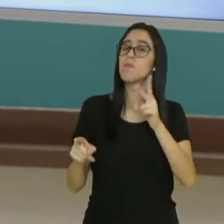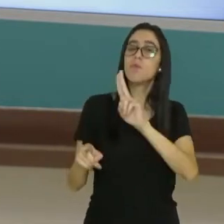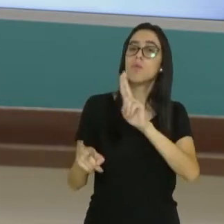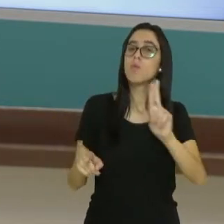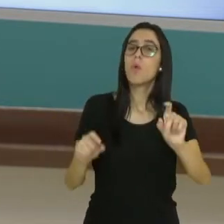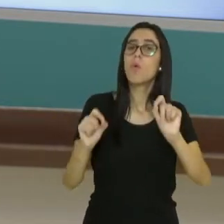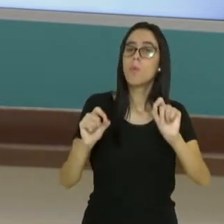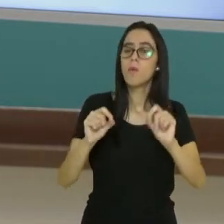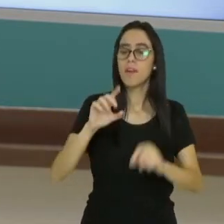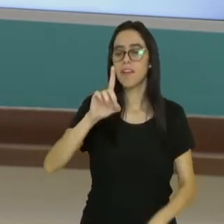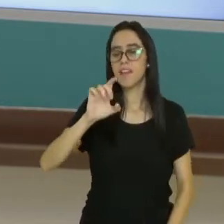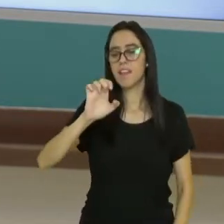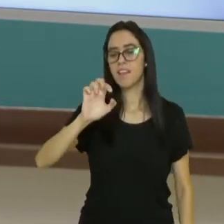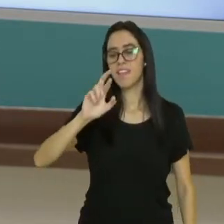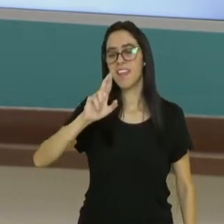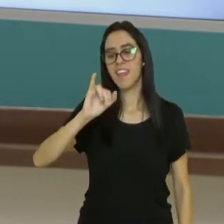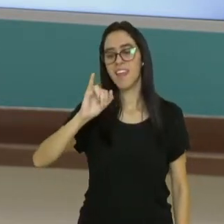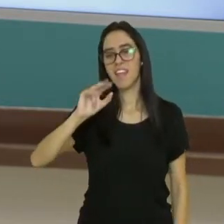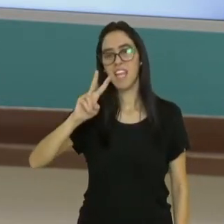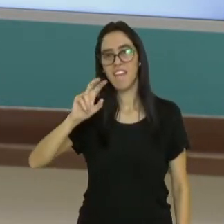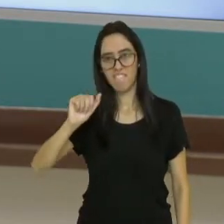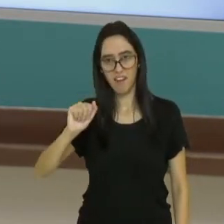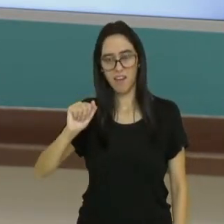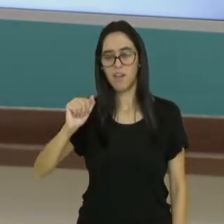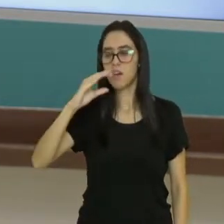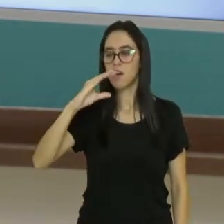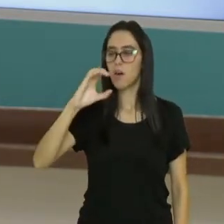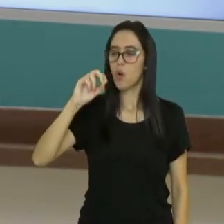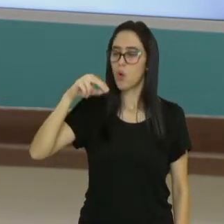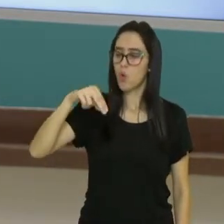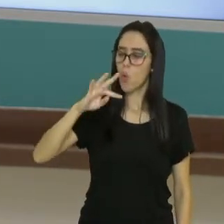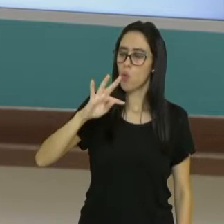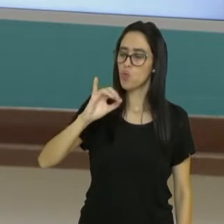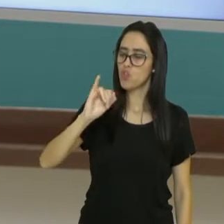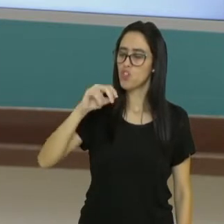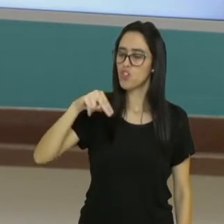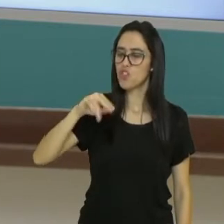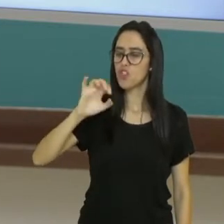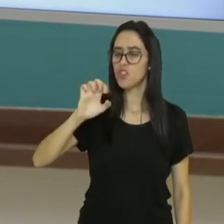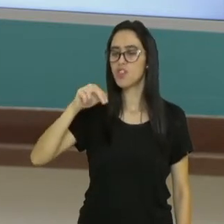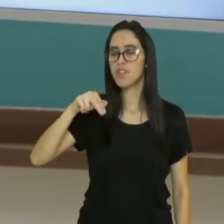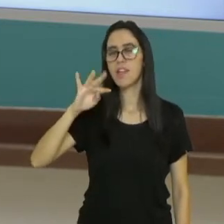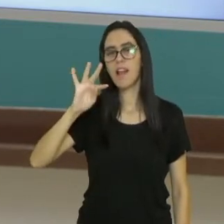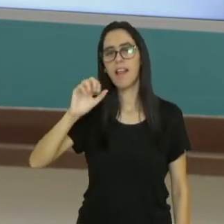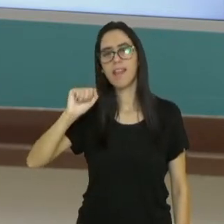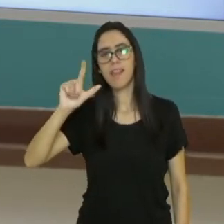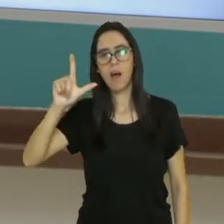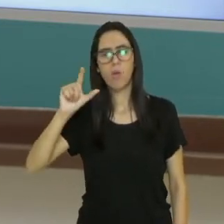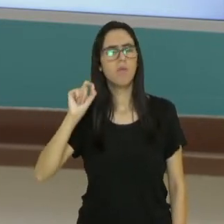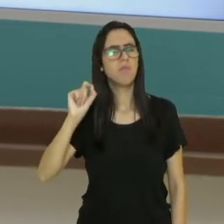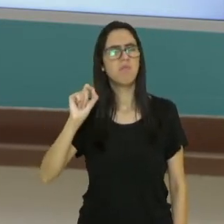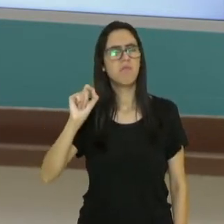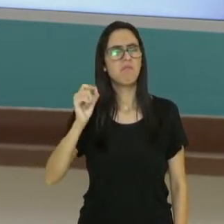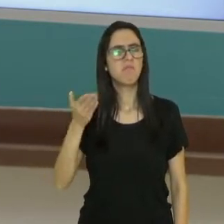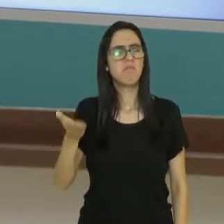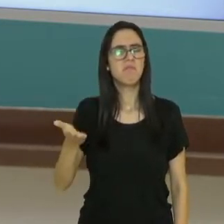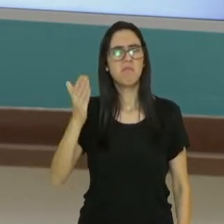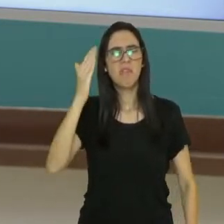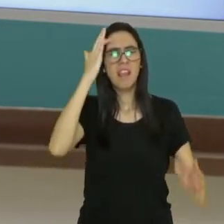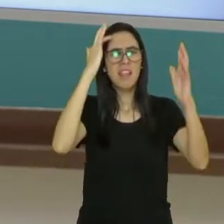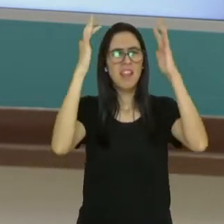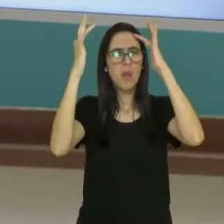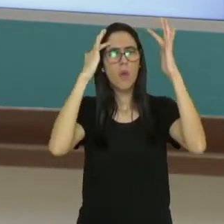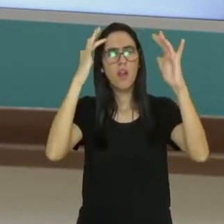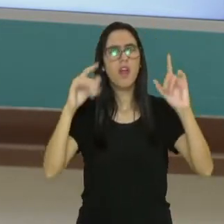de deriva continental. O que era essa teoria, esse estudo feito por esse